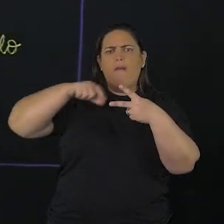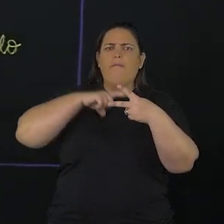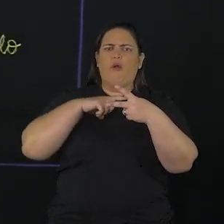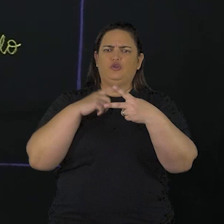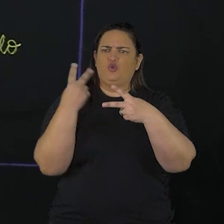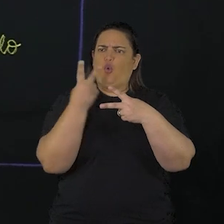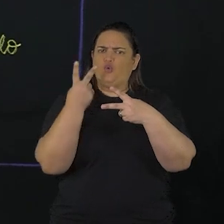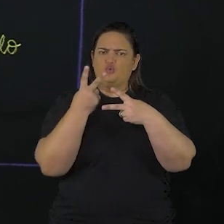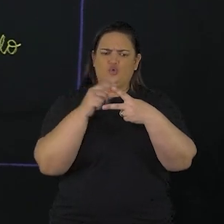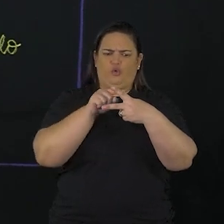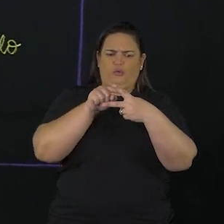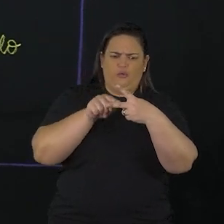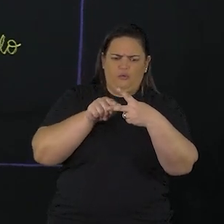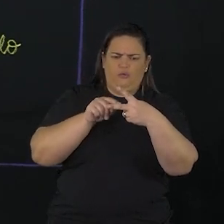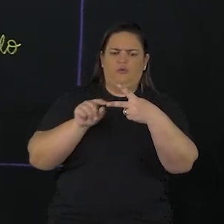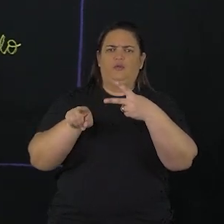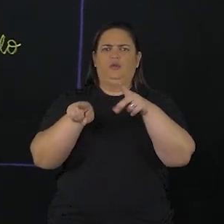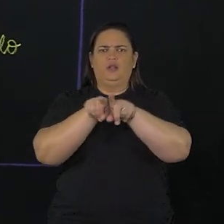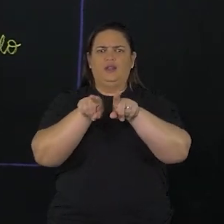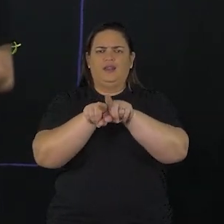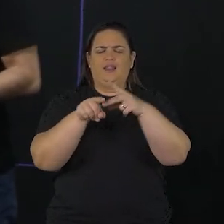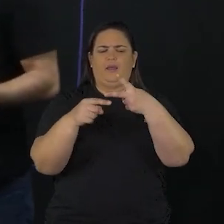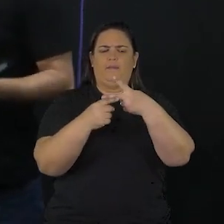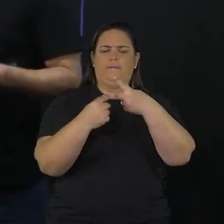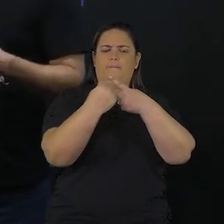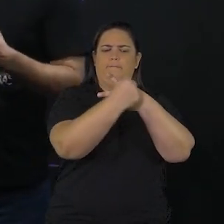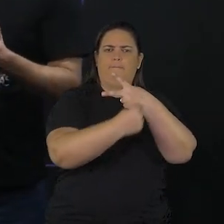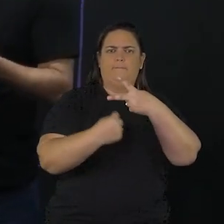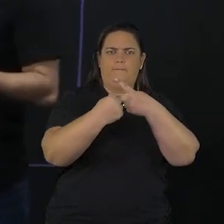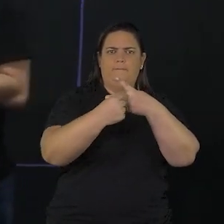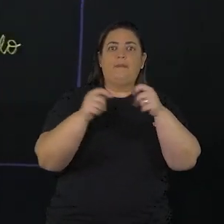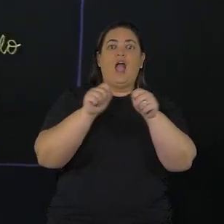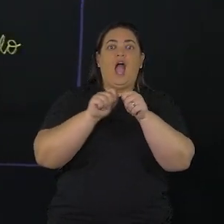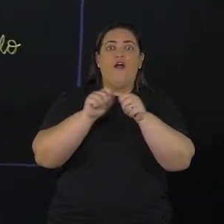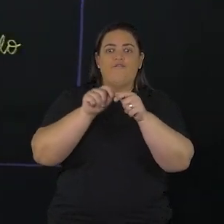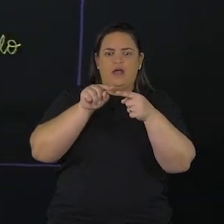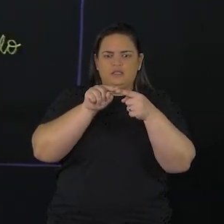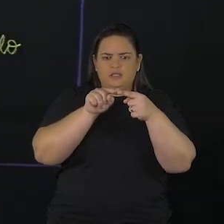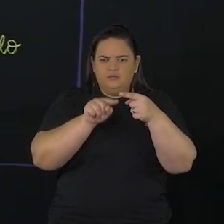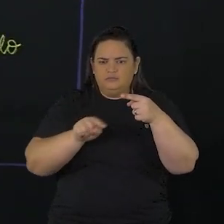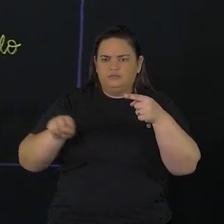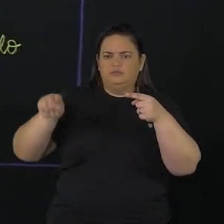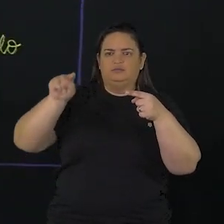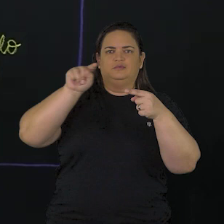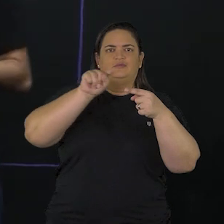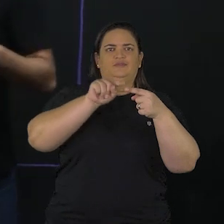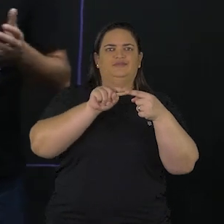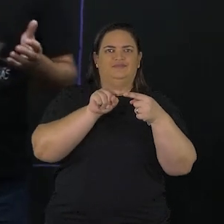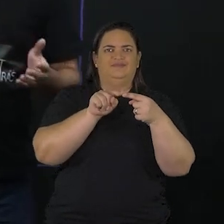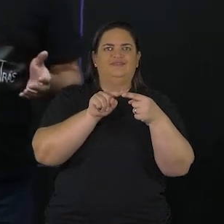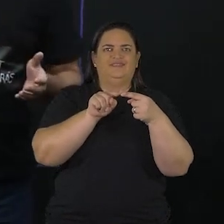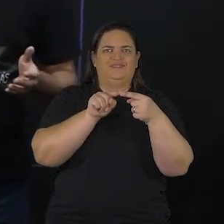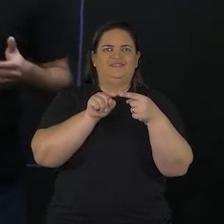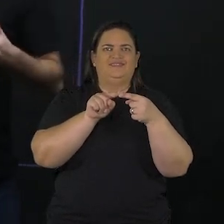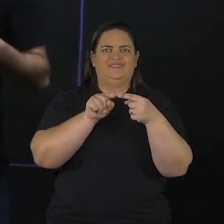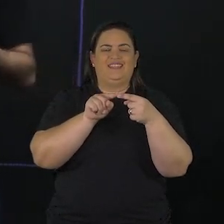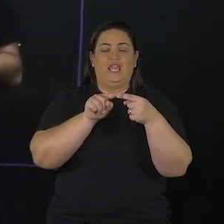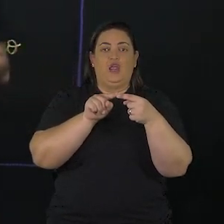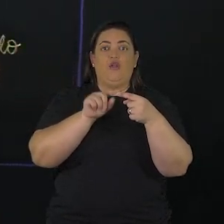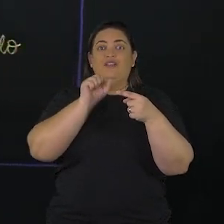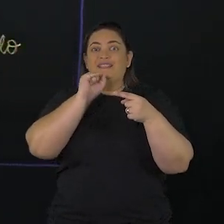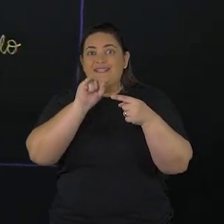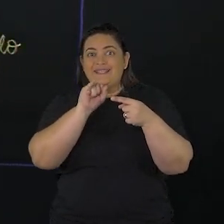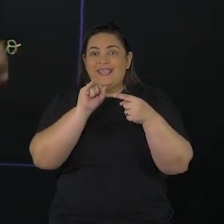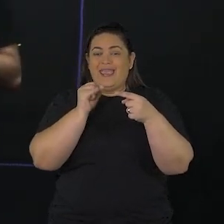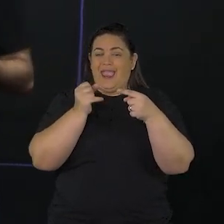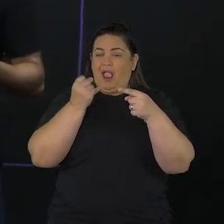esses dois ângulos juntos, eles formem um círculo, ou seja, eles formem um ângulo que possui um tamanho, ou uma